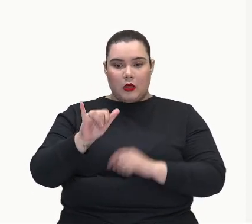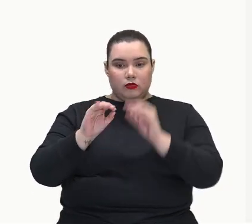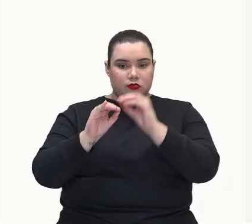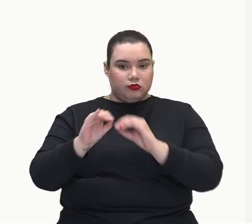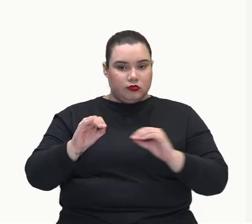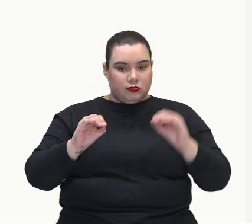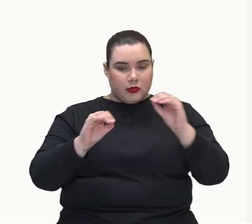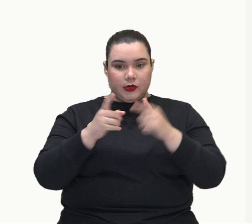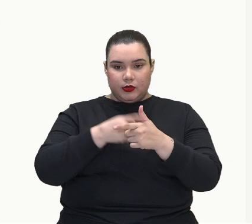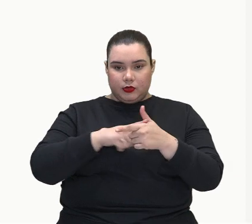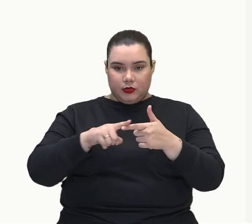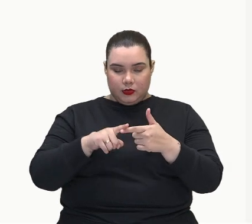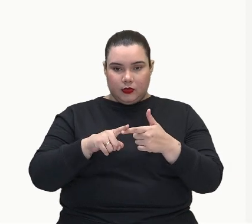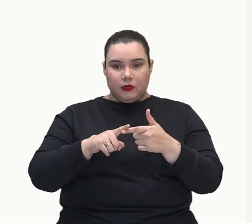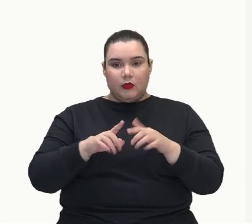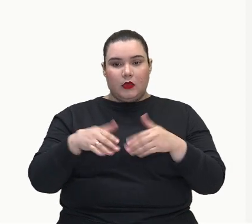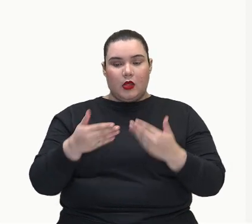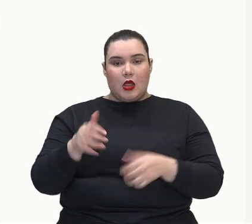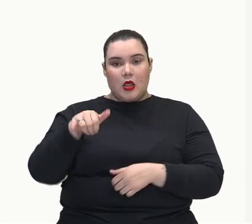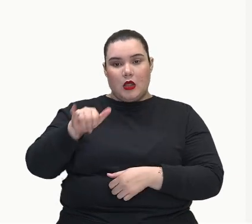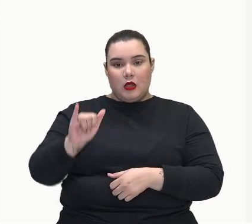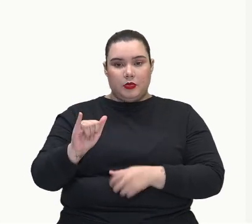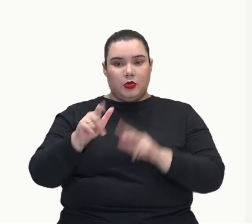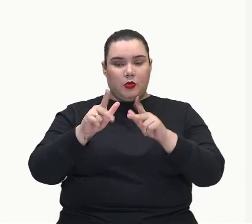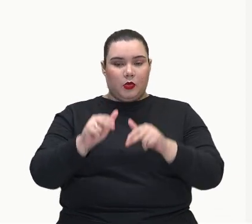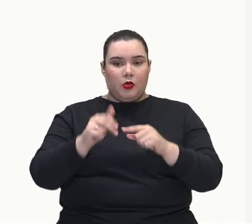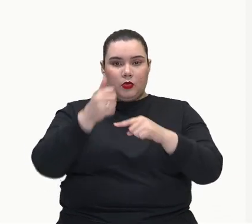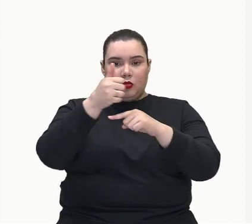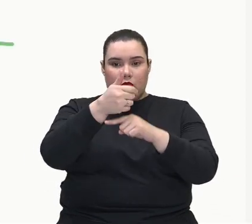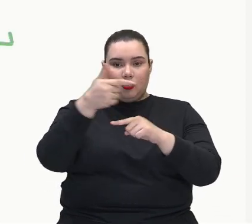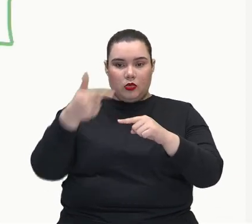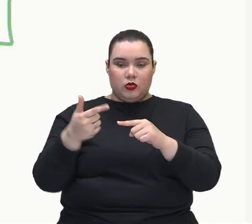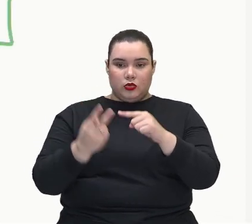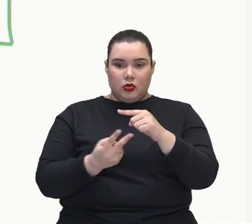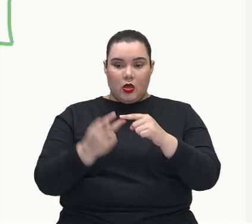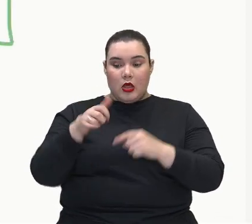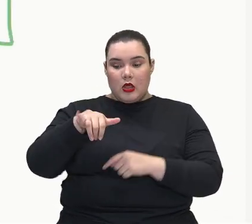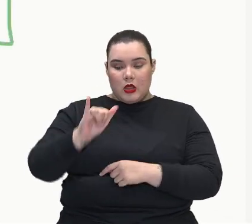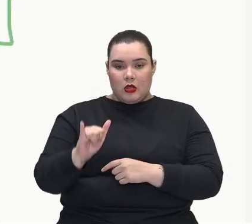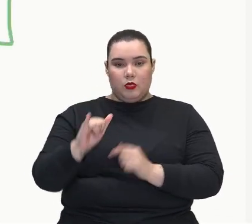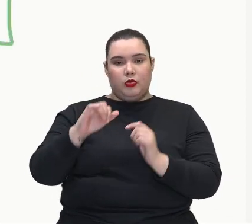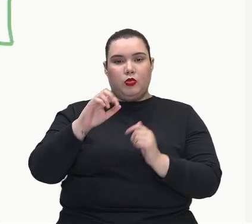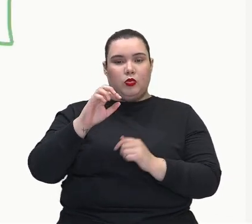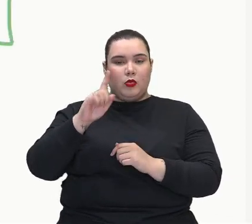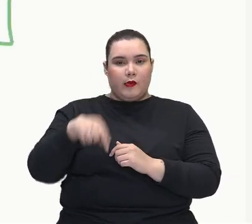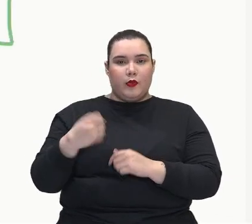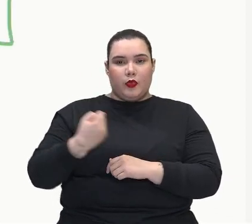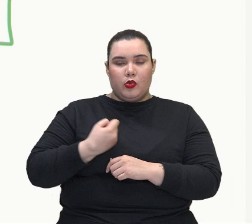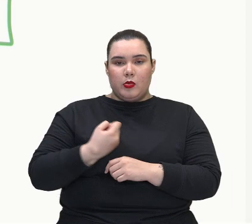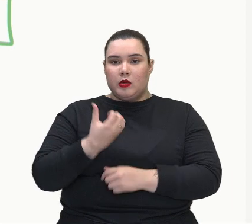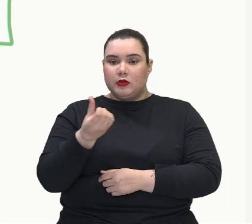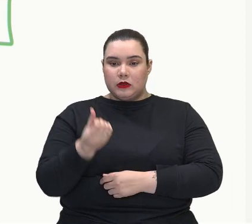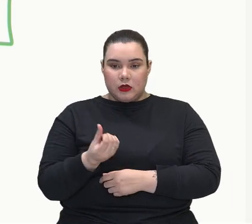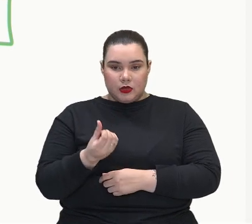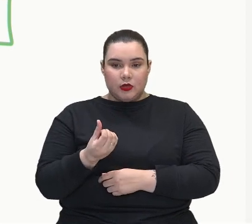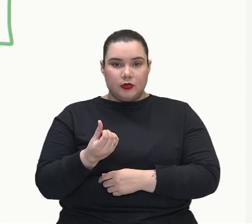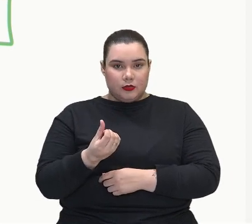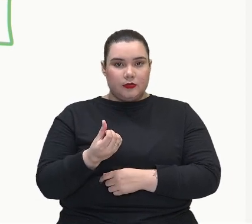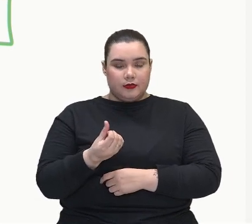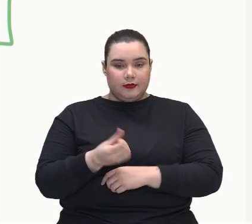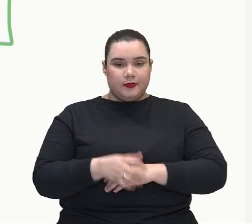dividindo, então vamos ter y igual a 12 sobre 2. O valor de y é igual a